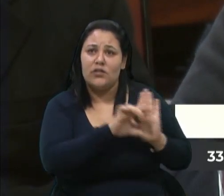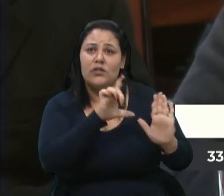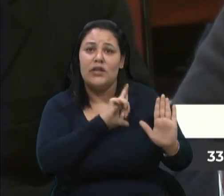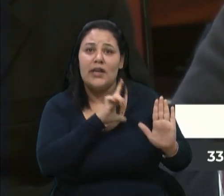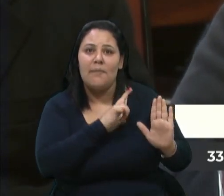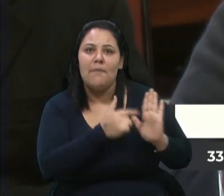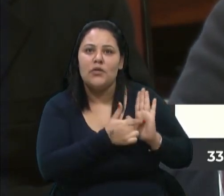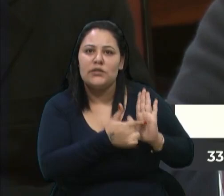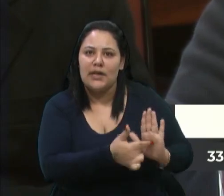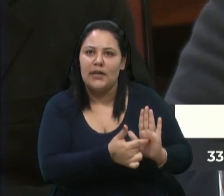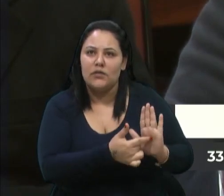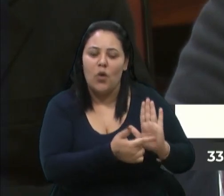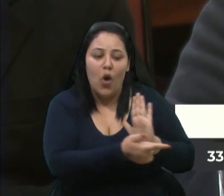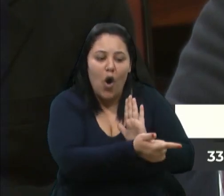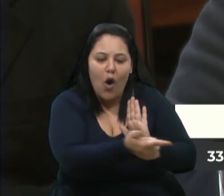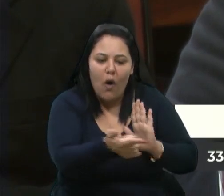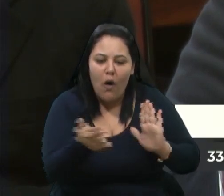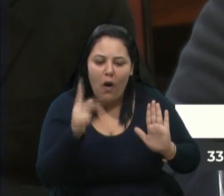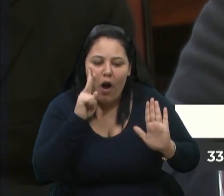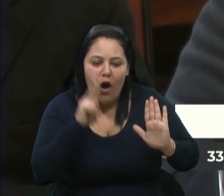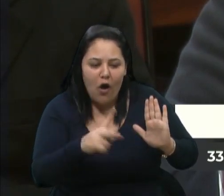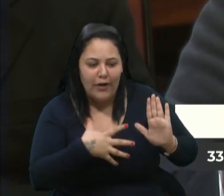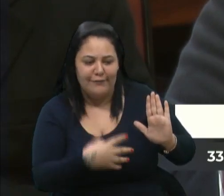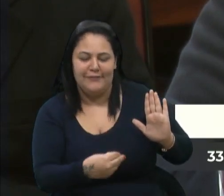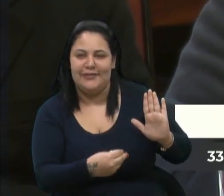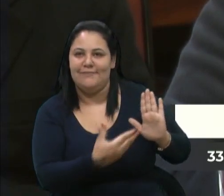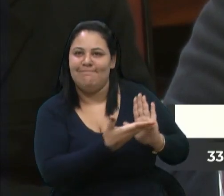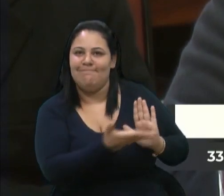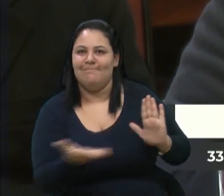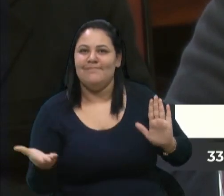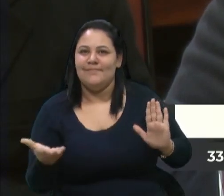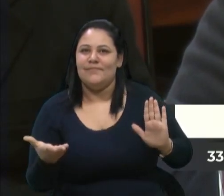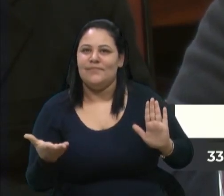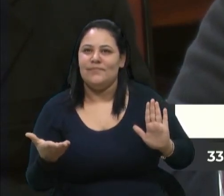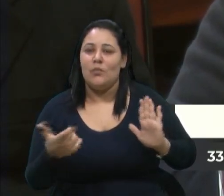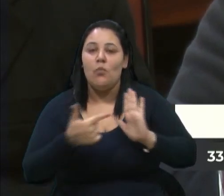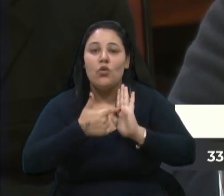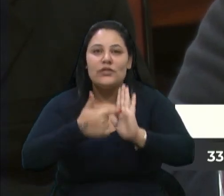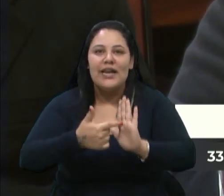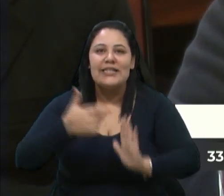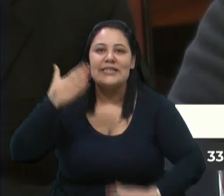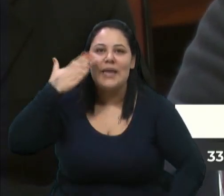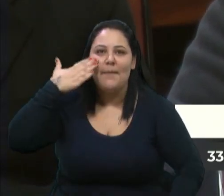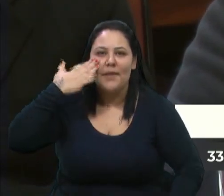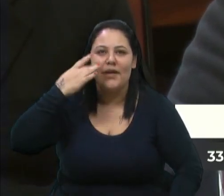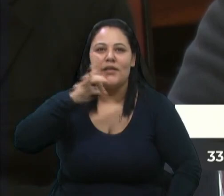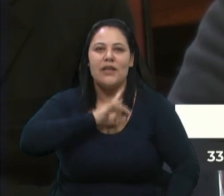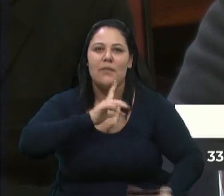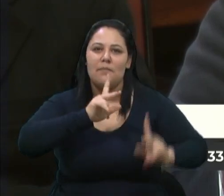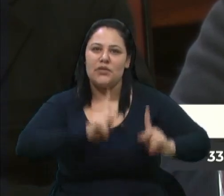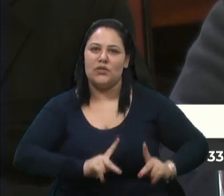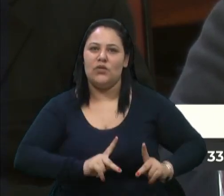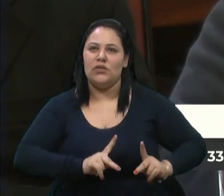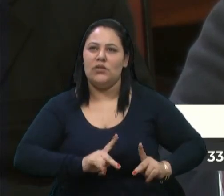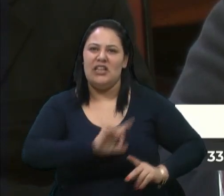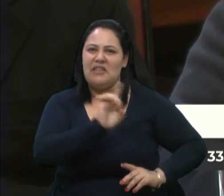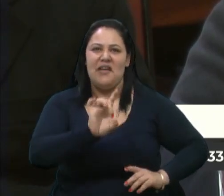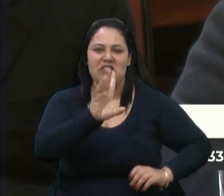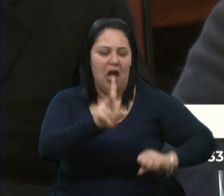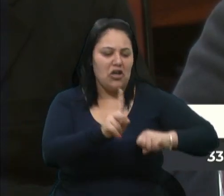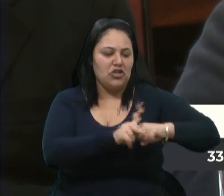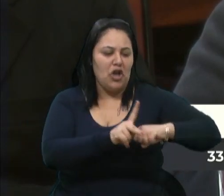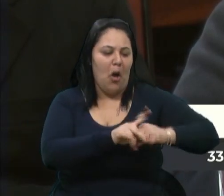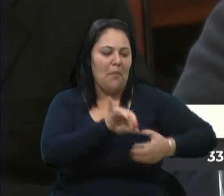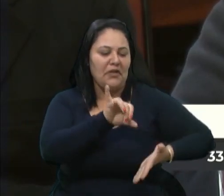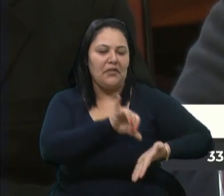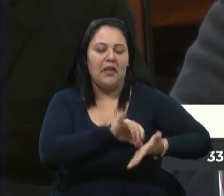mostrado para ela, olha, filha, essa situação. Okay. Para ela saber que existem pessoas, que não existe só o shopping center e o